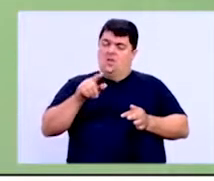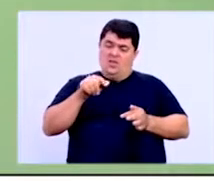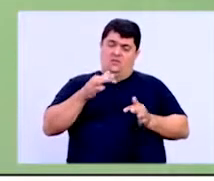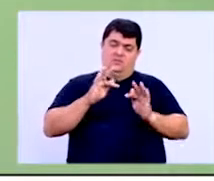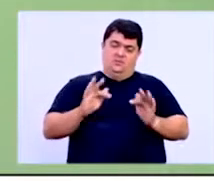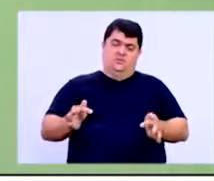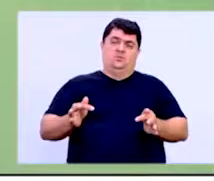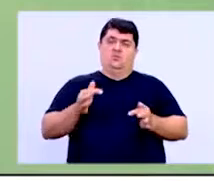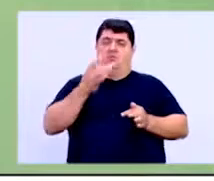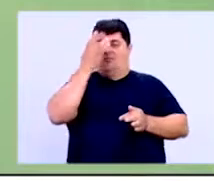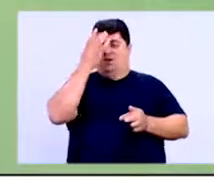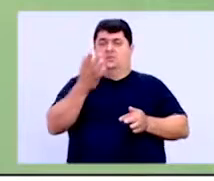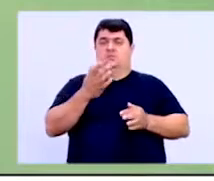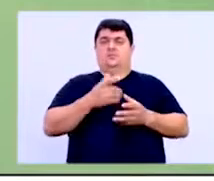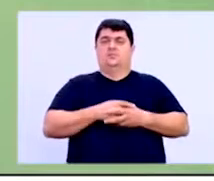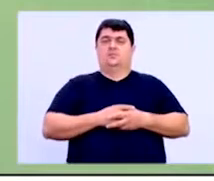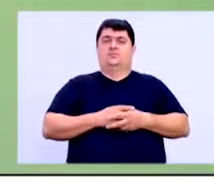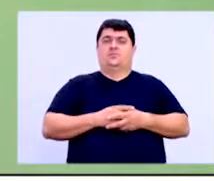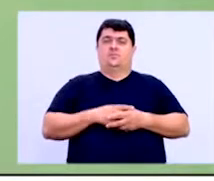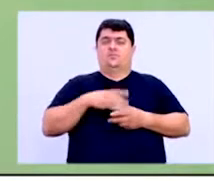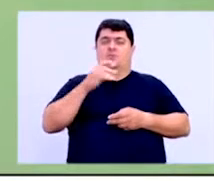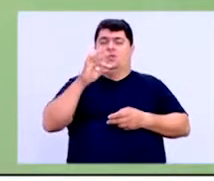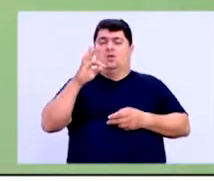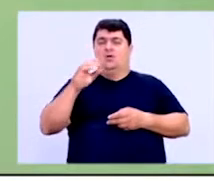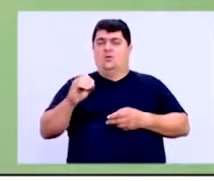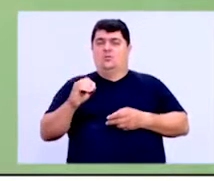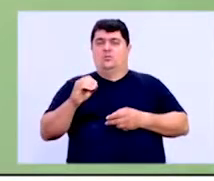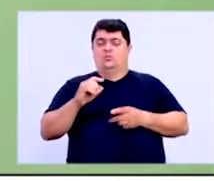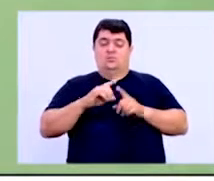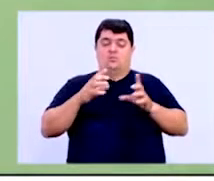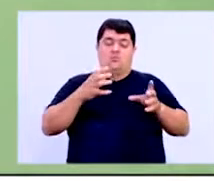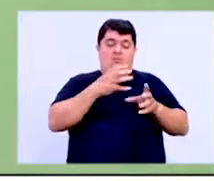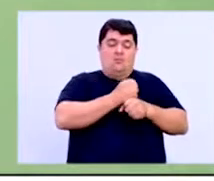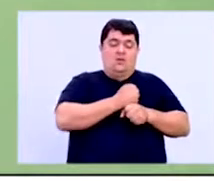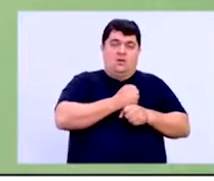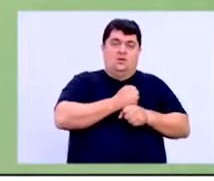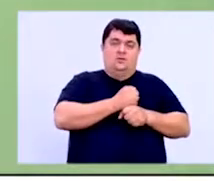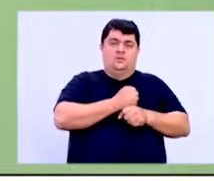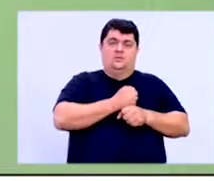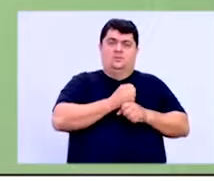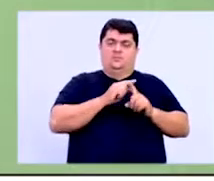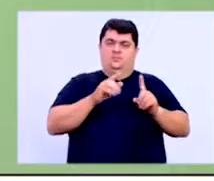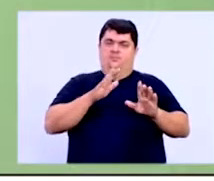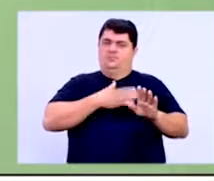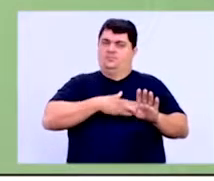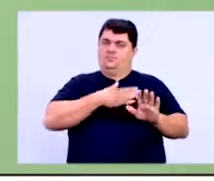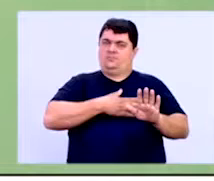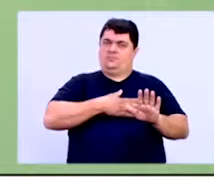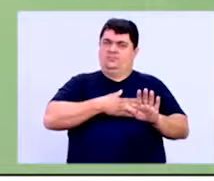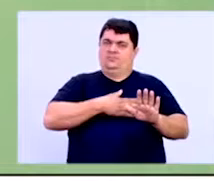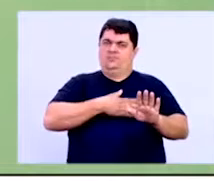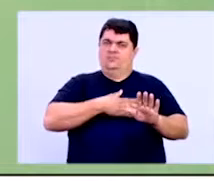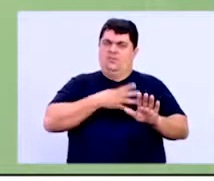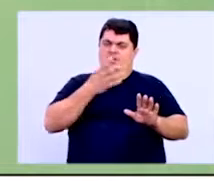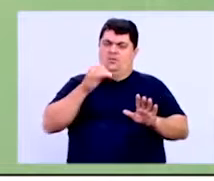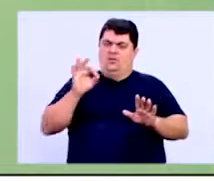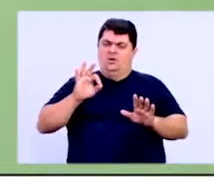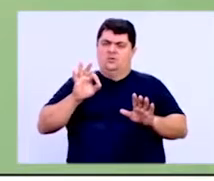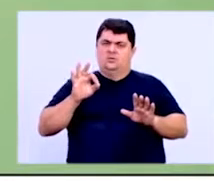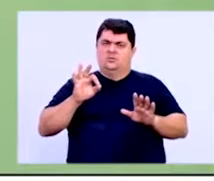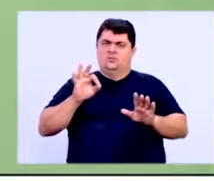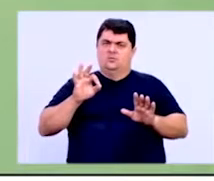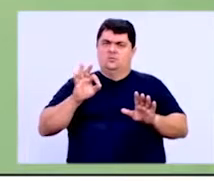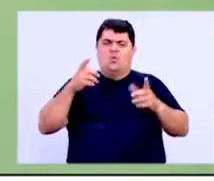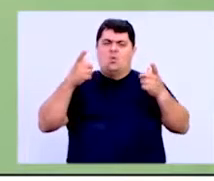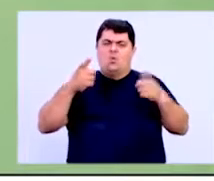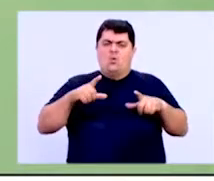gente, é só isso. O custo unitário mais a percentagem desejada. Mas espera aí, esses 40%,